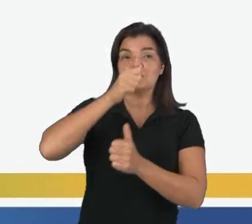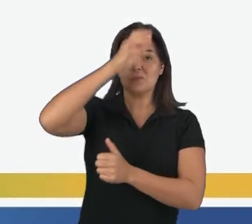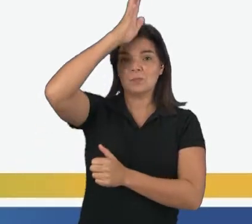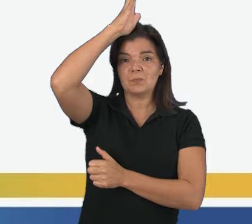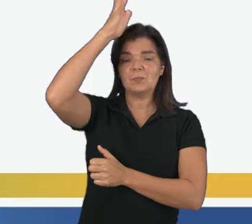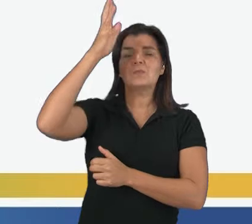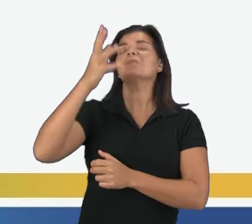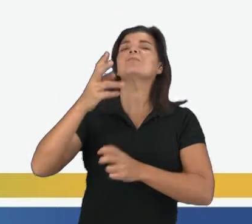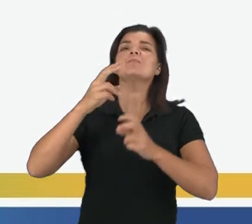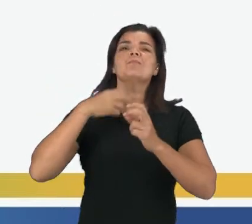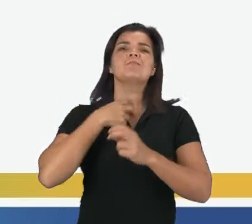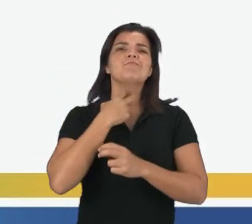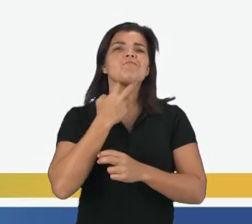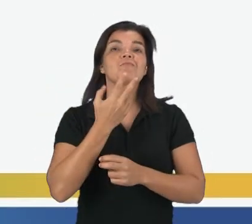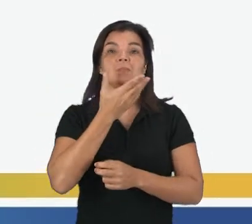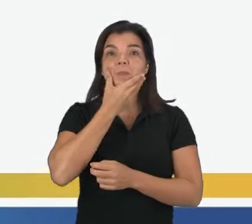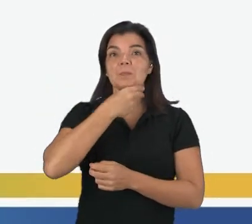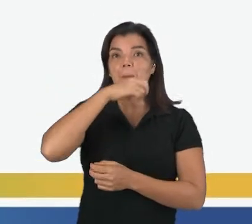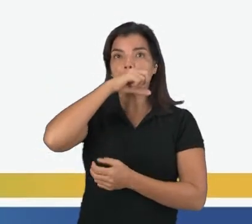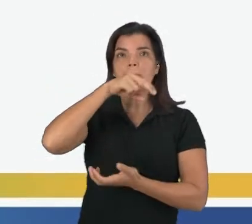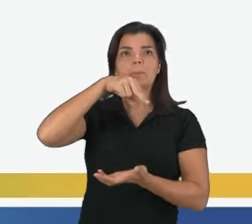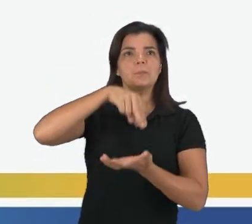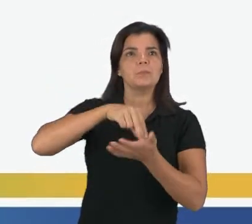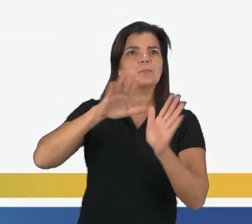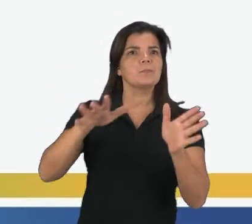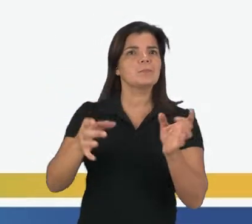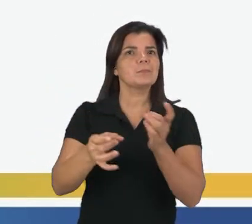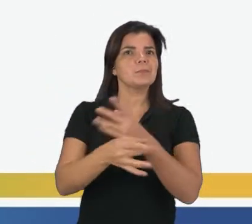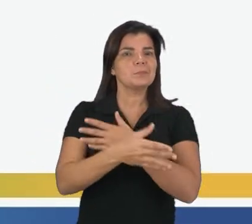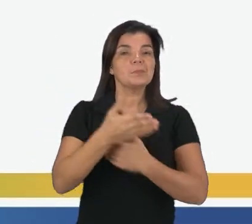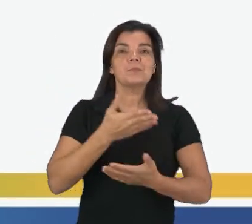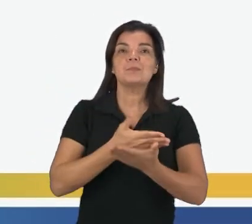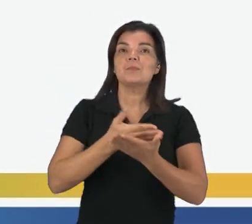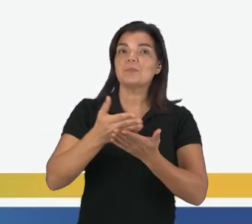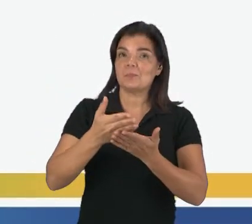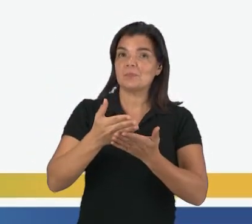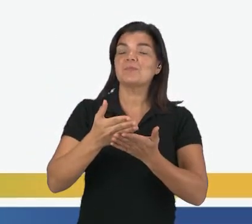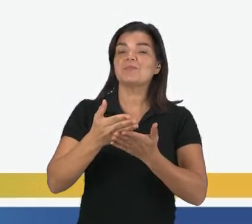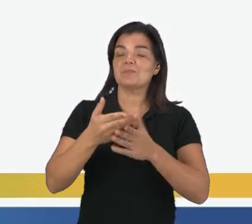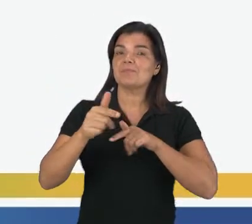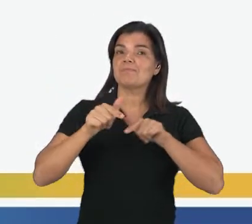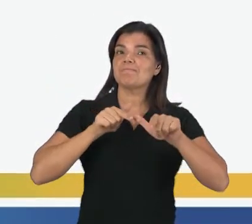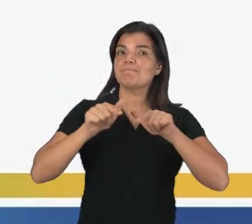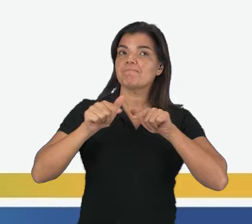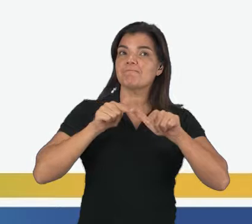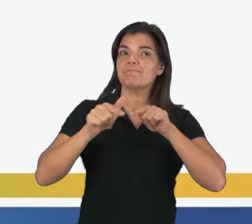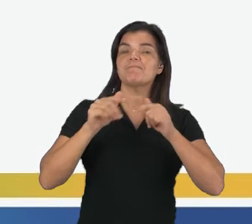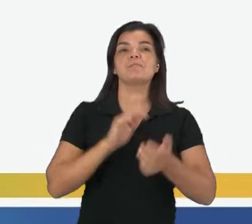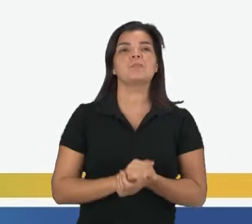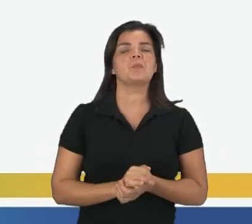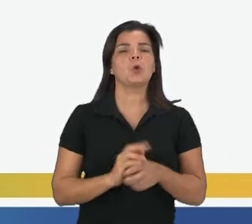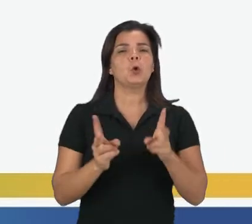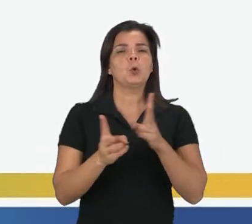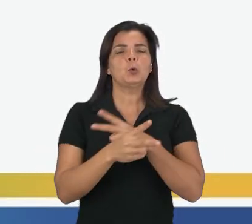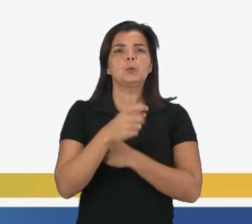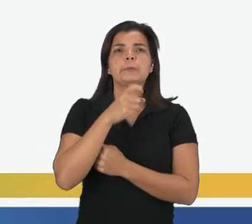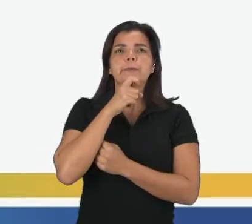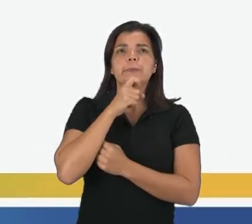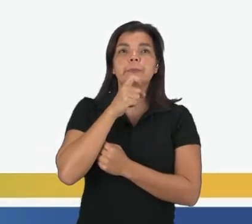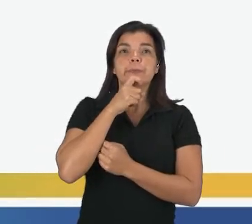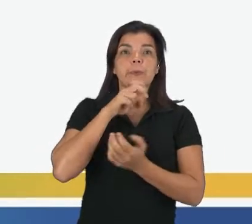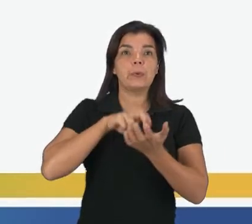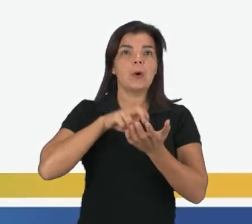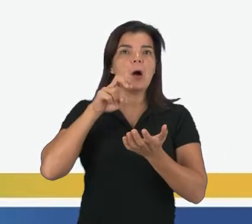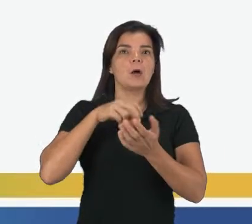galo, meu pai já estava de pé e pronto para começar mais um longo e fatigado dia de trabalho. O vento frio